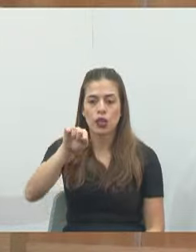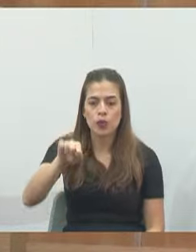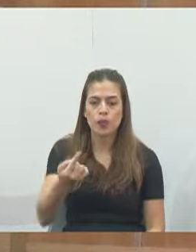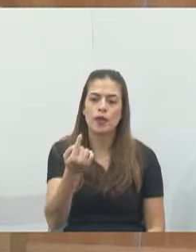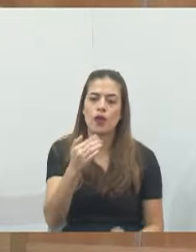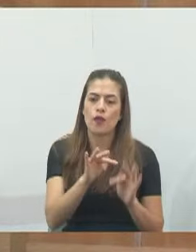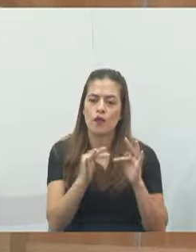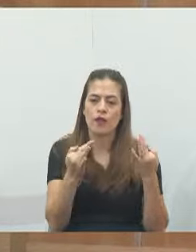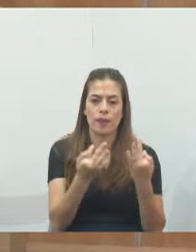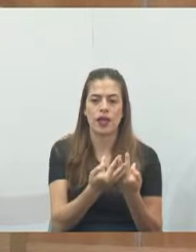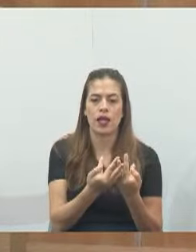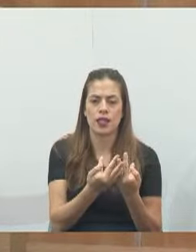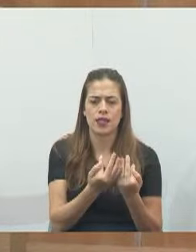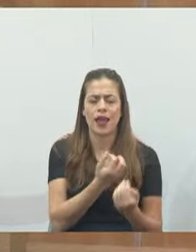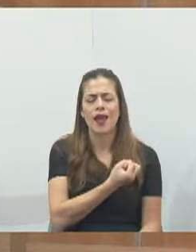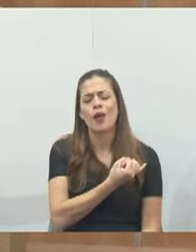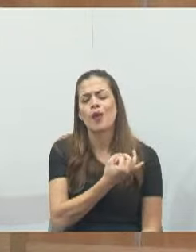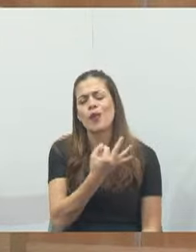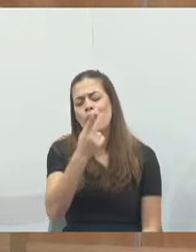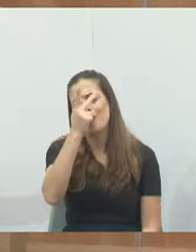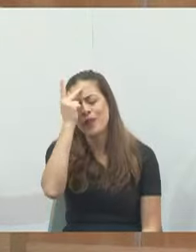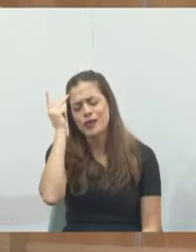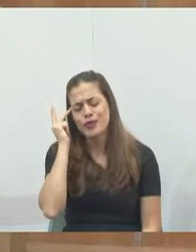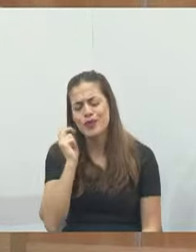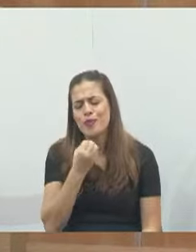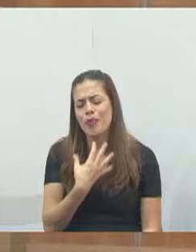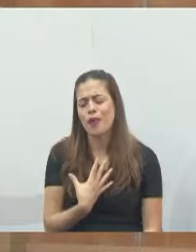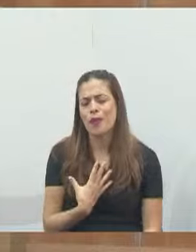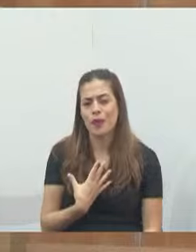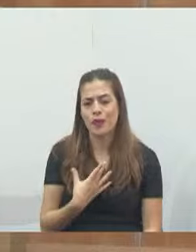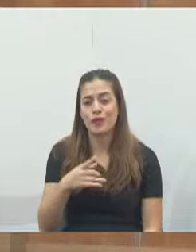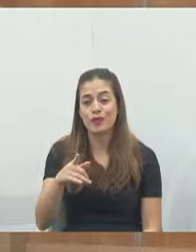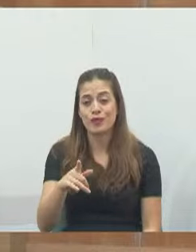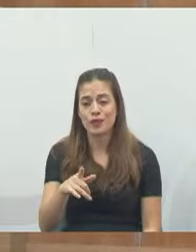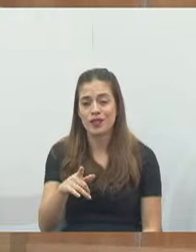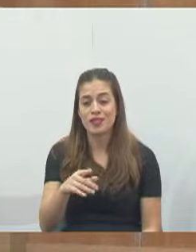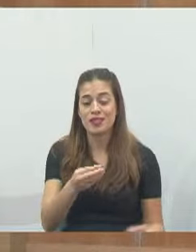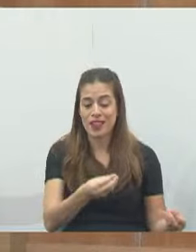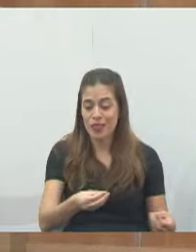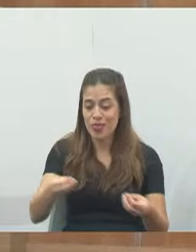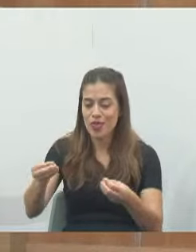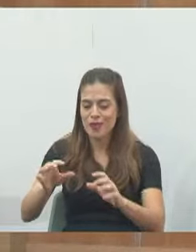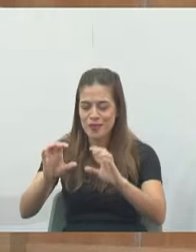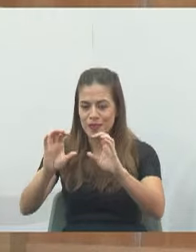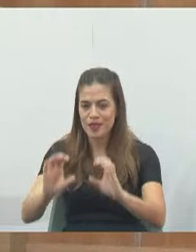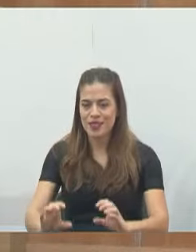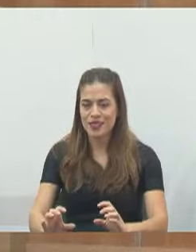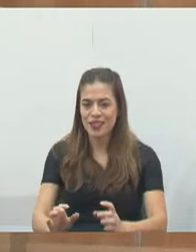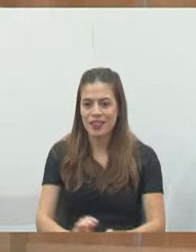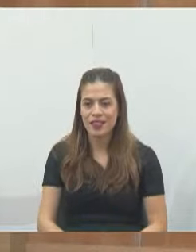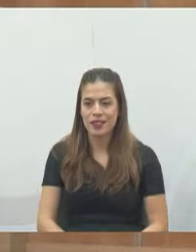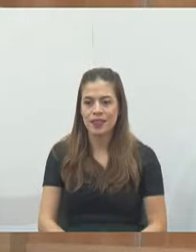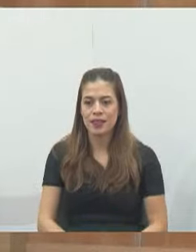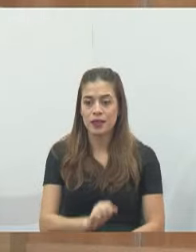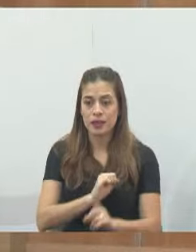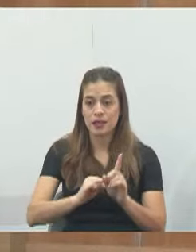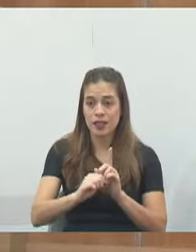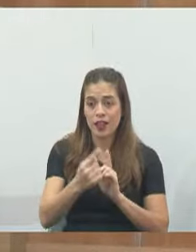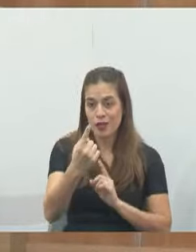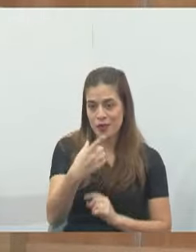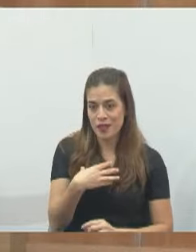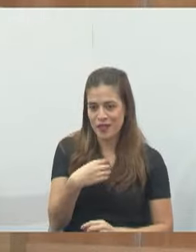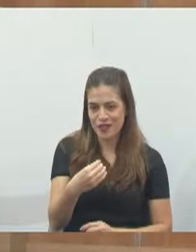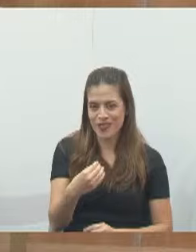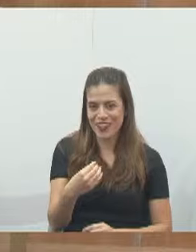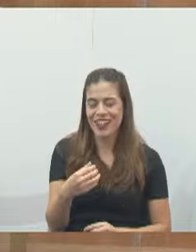mil famílias. Quantas pessoas do bem você colocou na nossa sociedade? E hoje uma das minhas filhas está